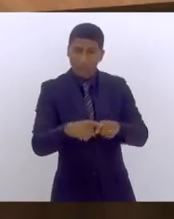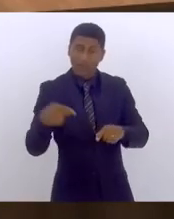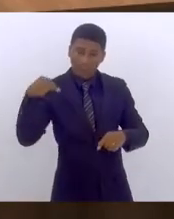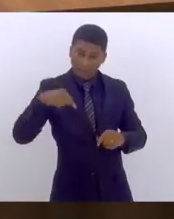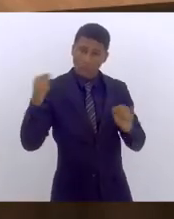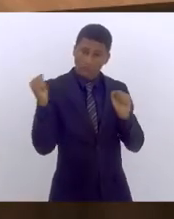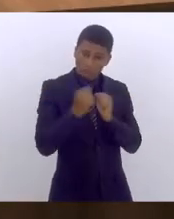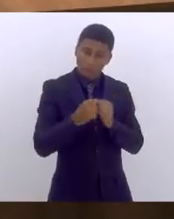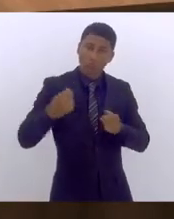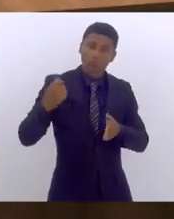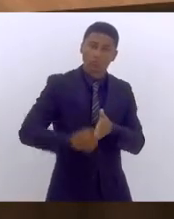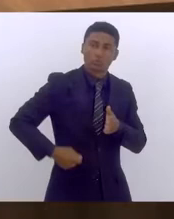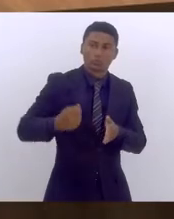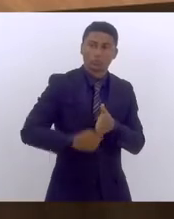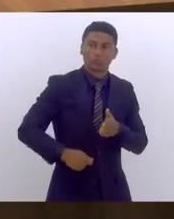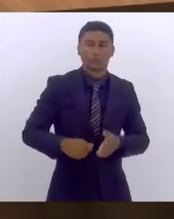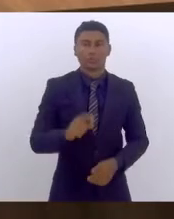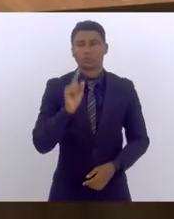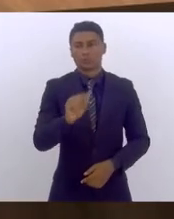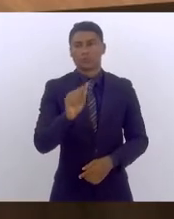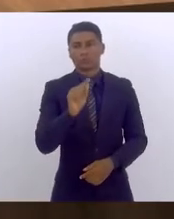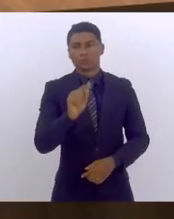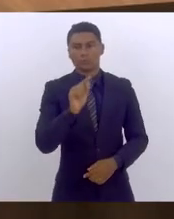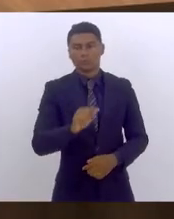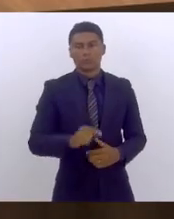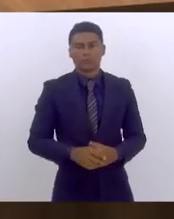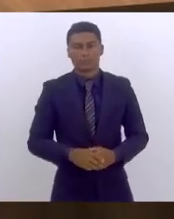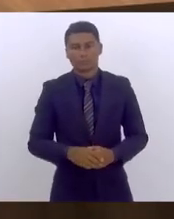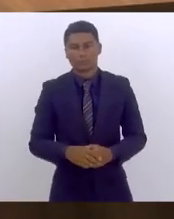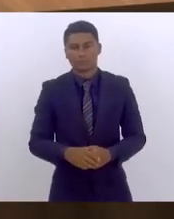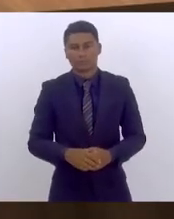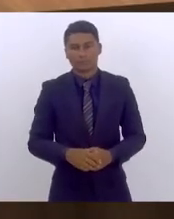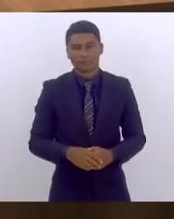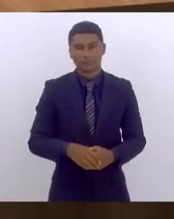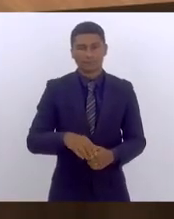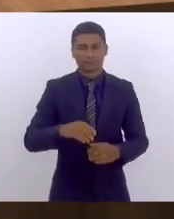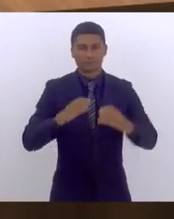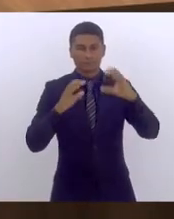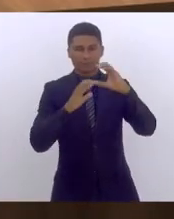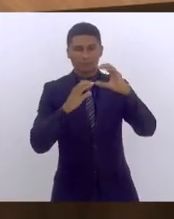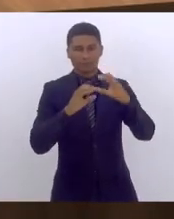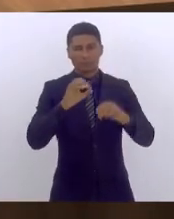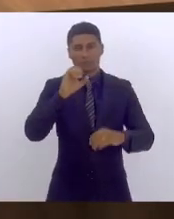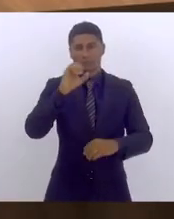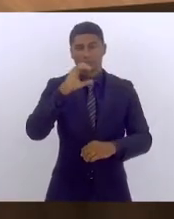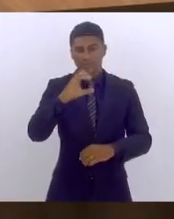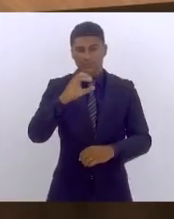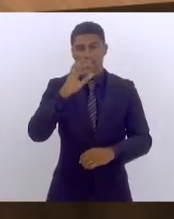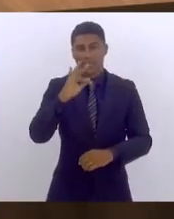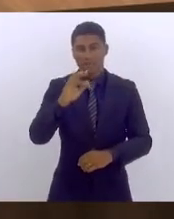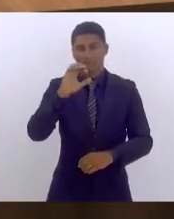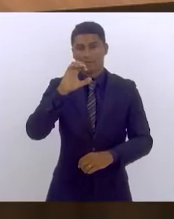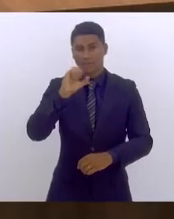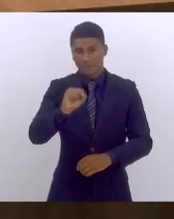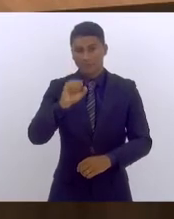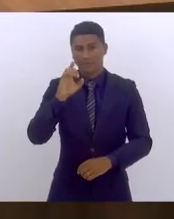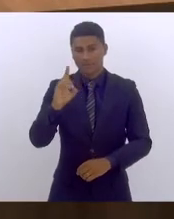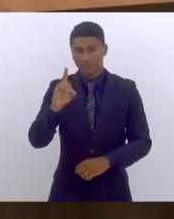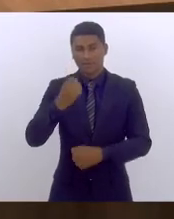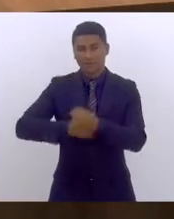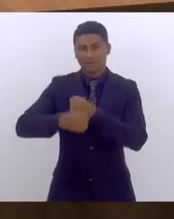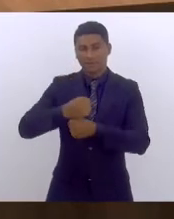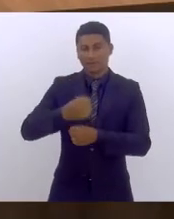Assembleia, que foi exclusivamente específico ao concurso CFSD 2014 da Polícia Militar.